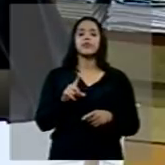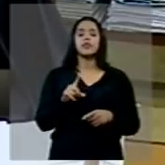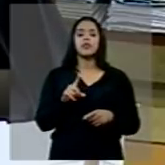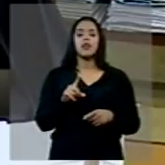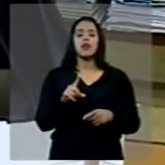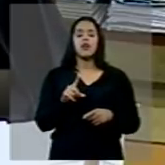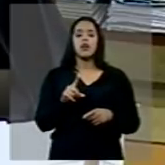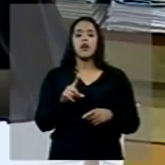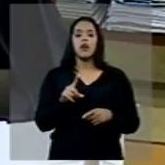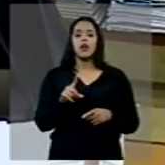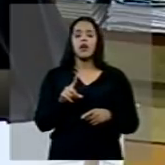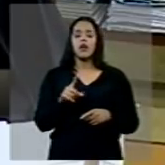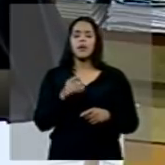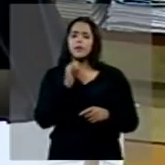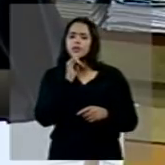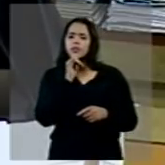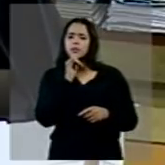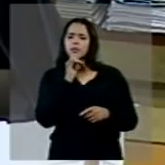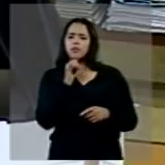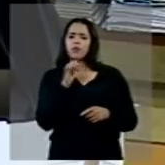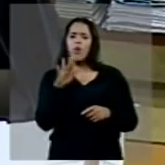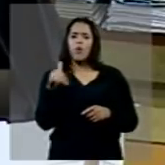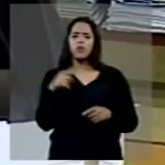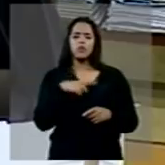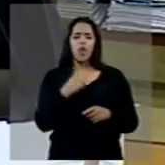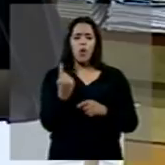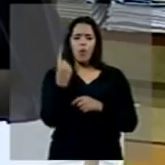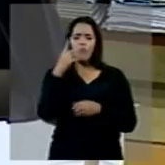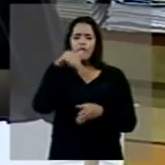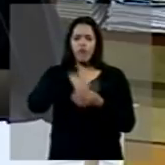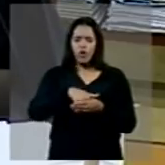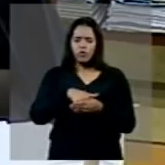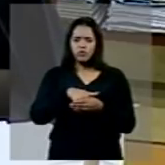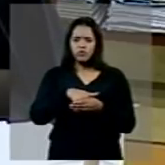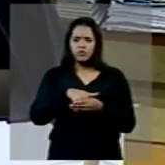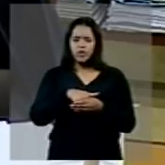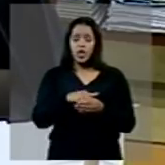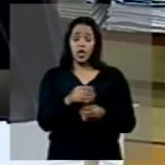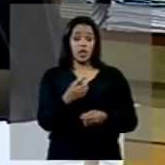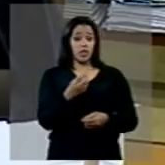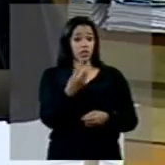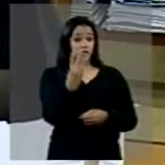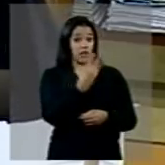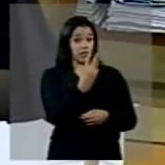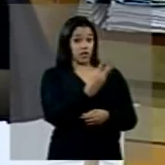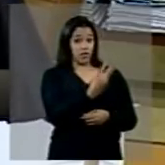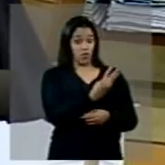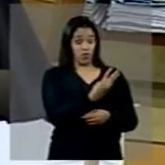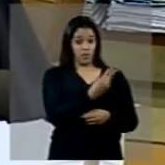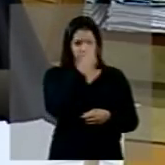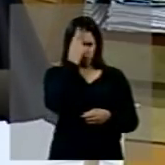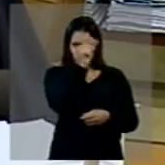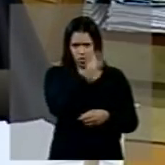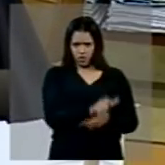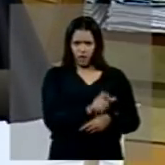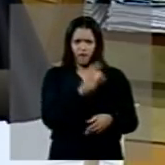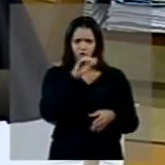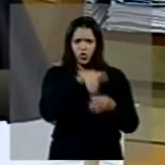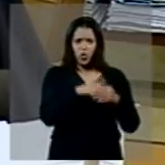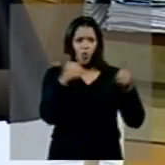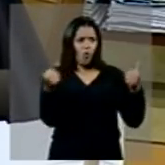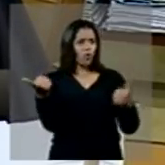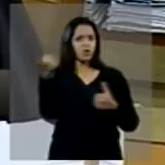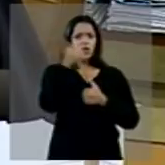de um voto. E foi constatado que um terceiro havia votado no lugar de um eleitor